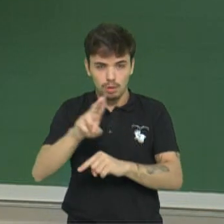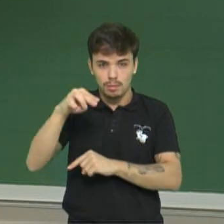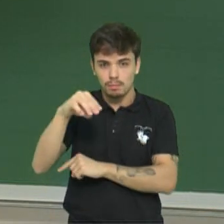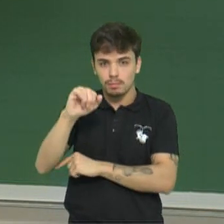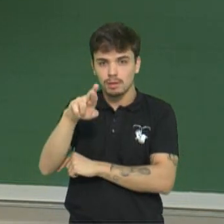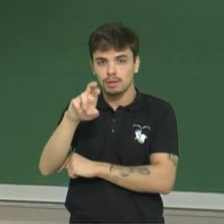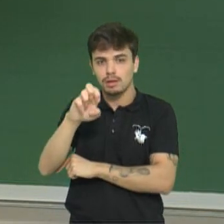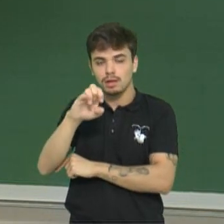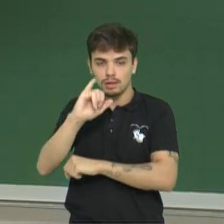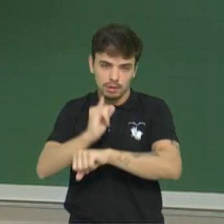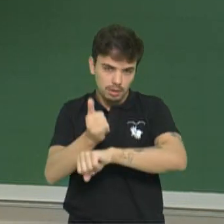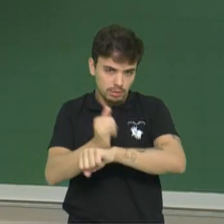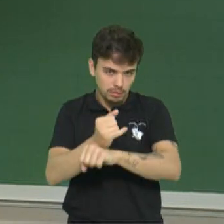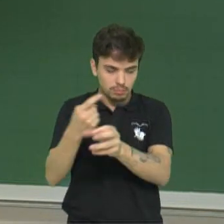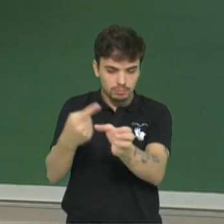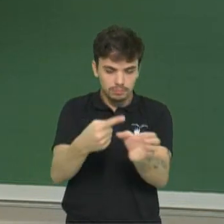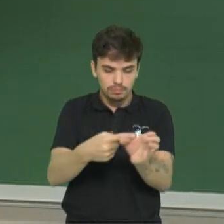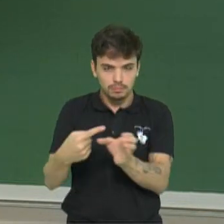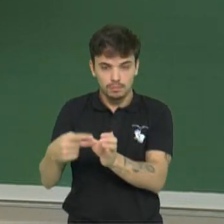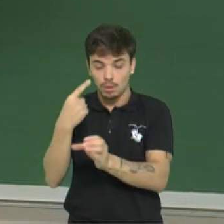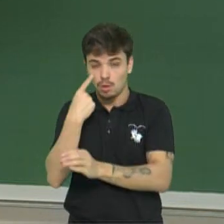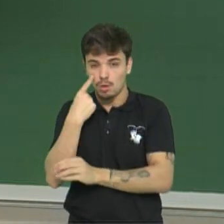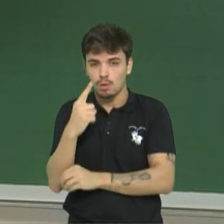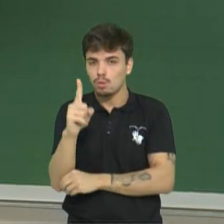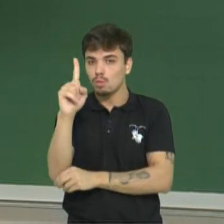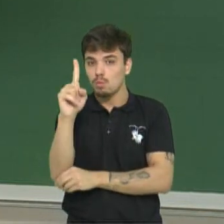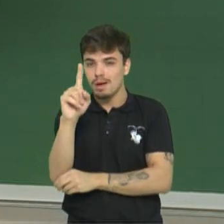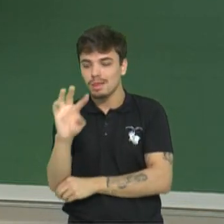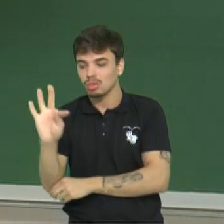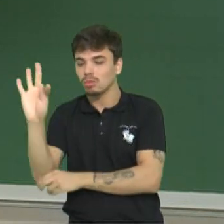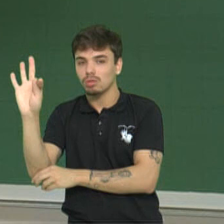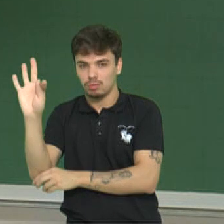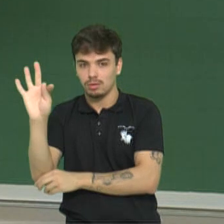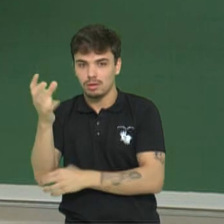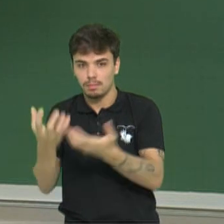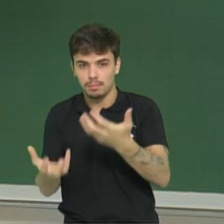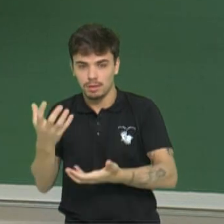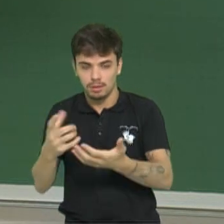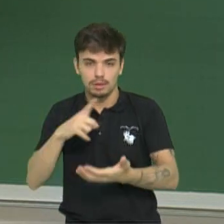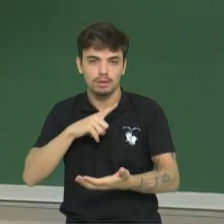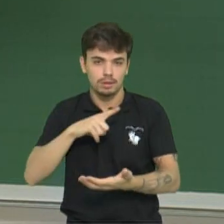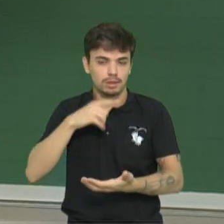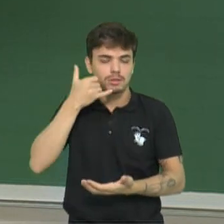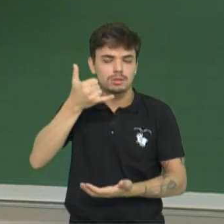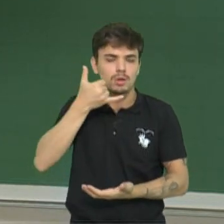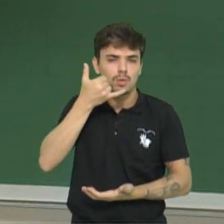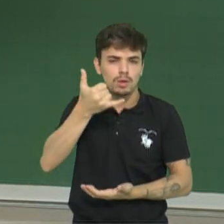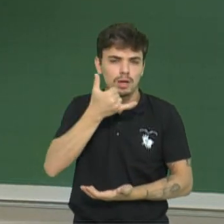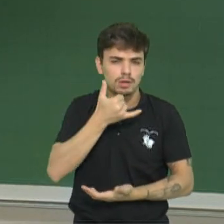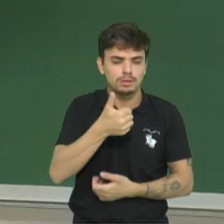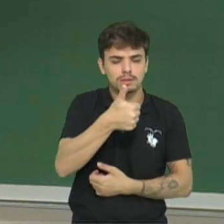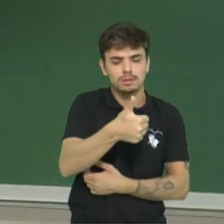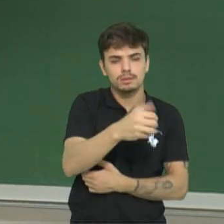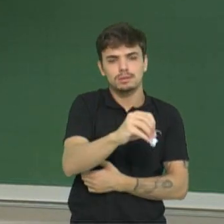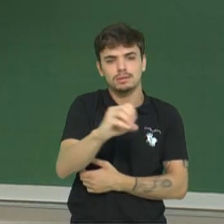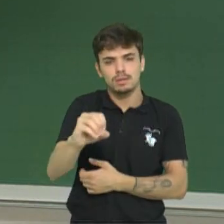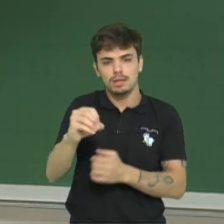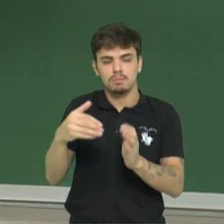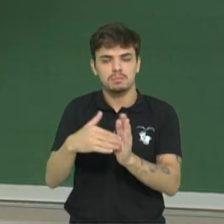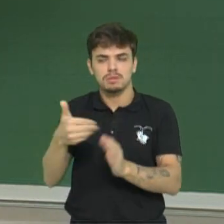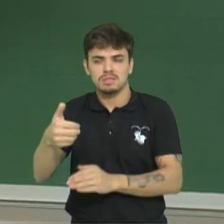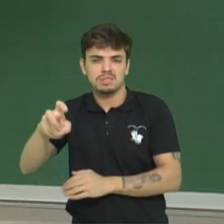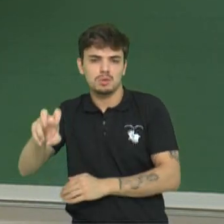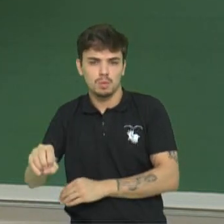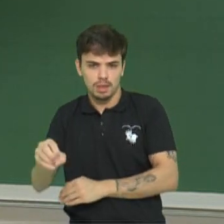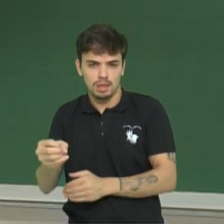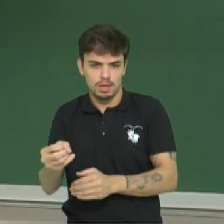menos assim. Uma tonelada de celulares, de sucata de celular, contém entre 100 e 150 gramas de ouro.